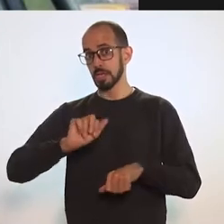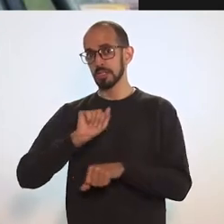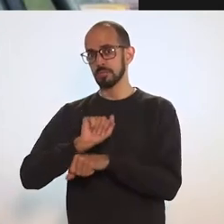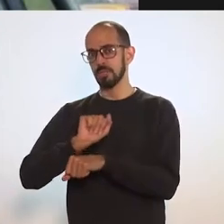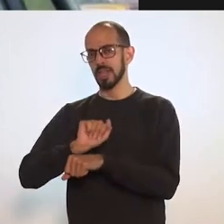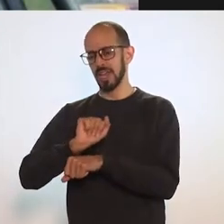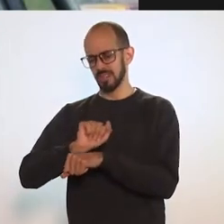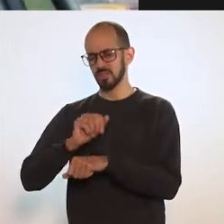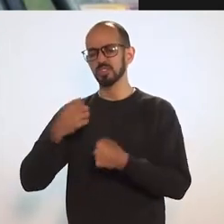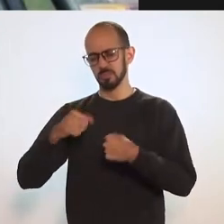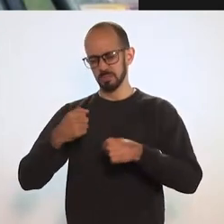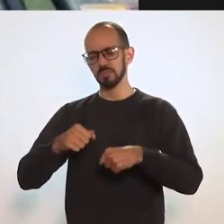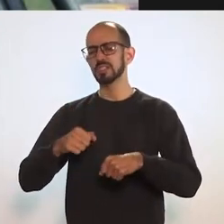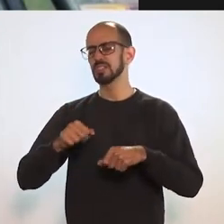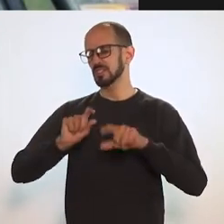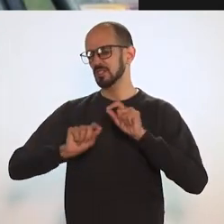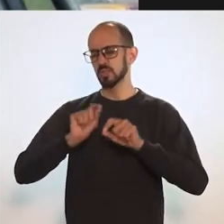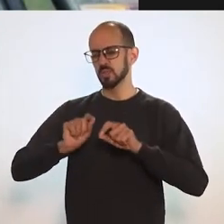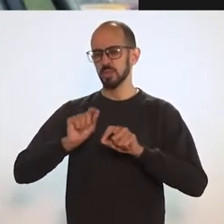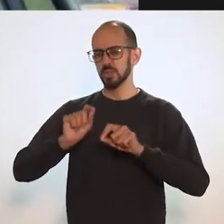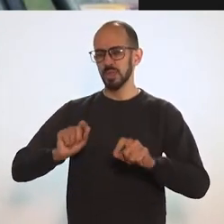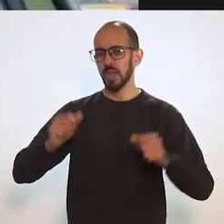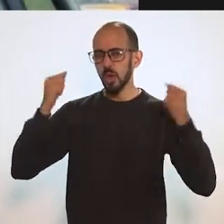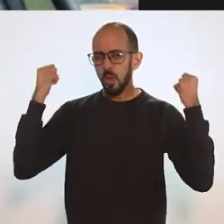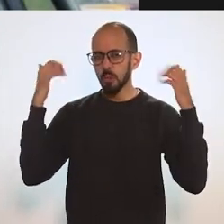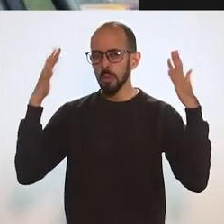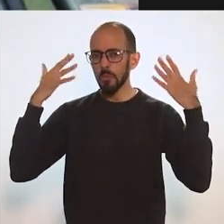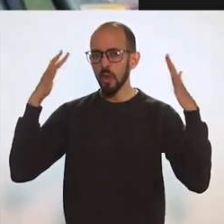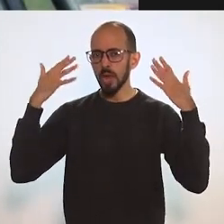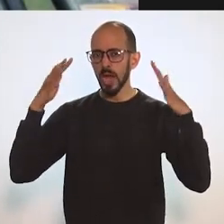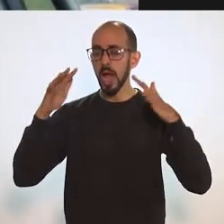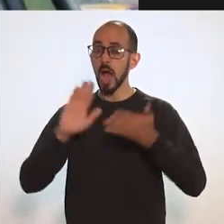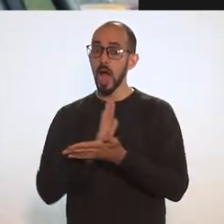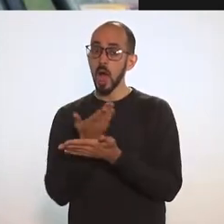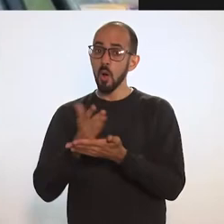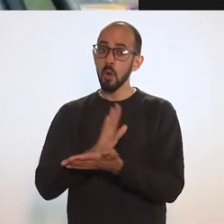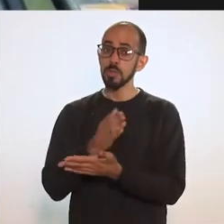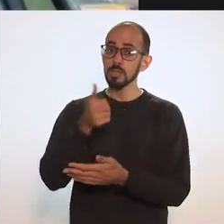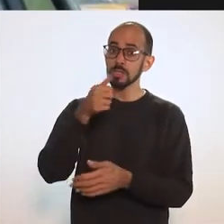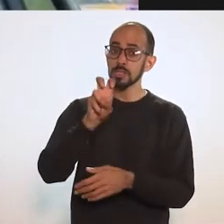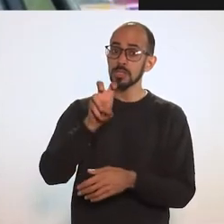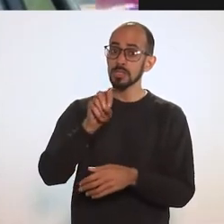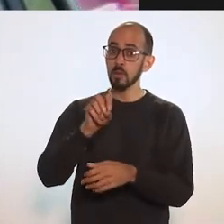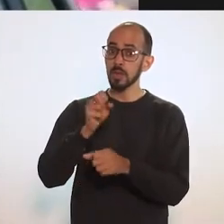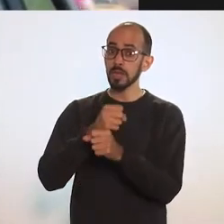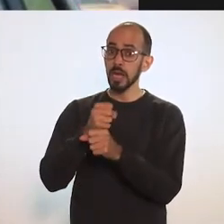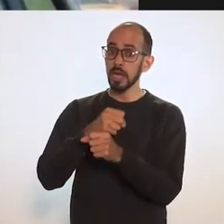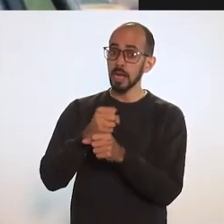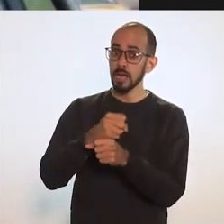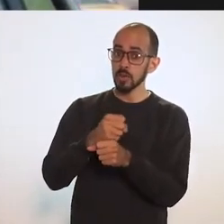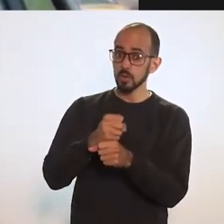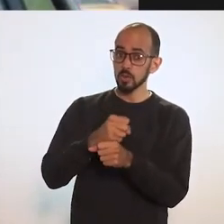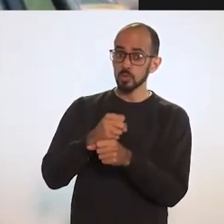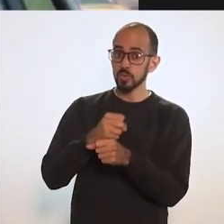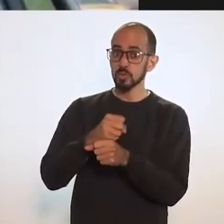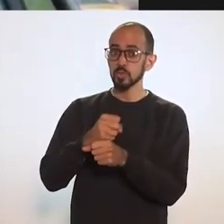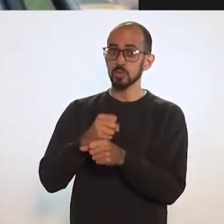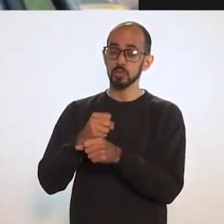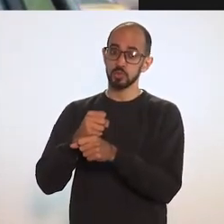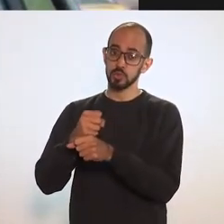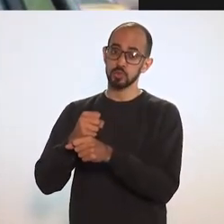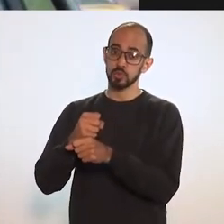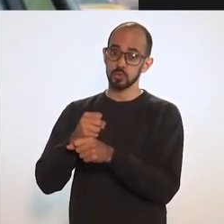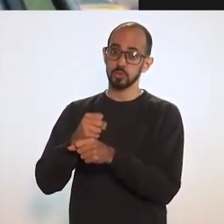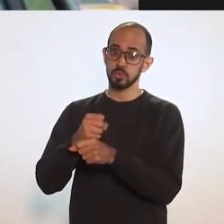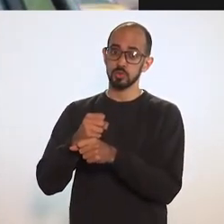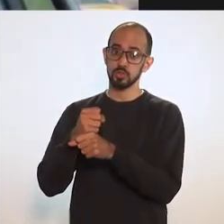temos que comemorar isso. São várias tecnologias, algumas que têm mais de 150 anos, claro, aprimoradas, mas muito antigas. Então,